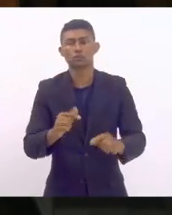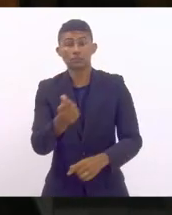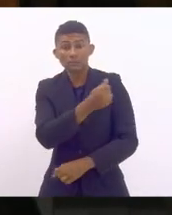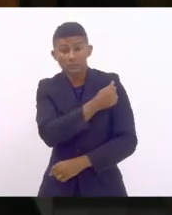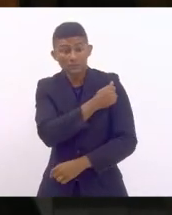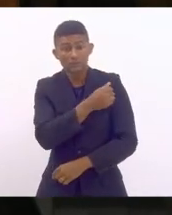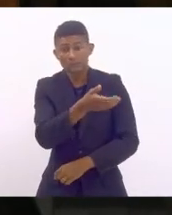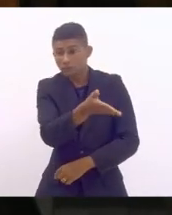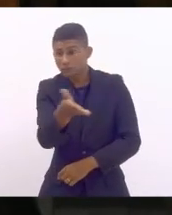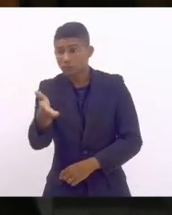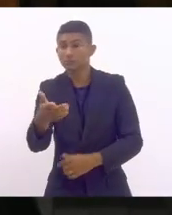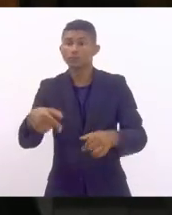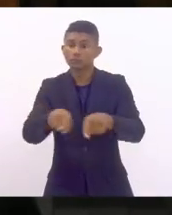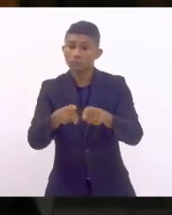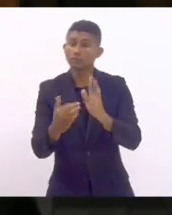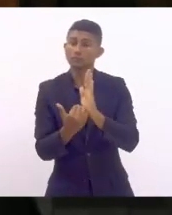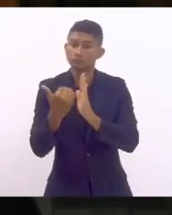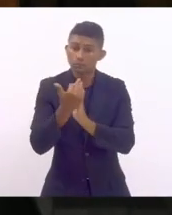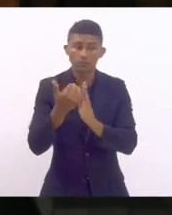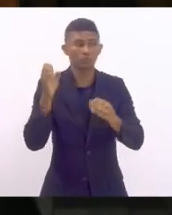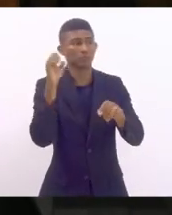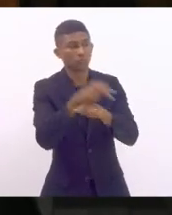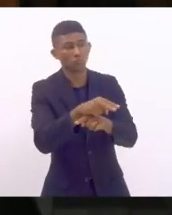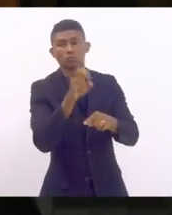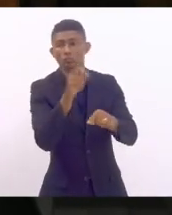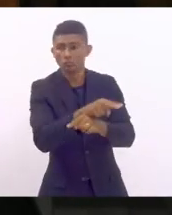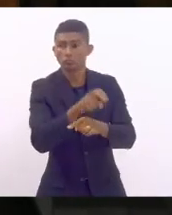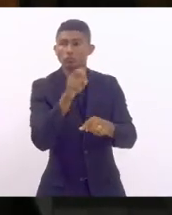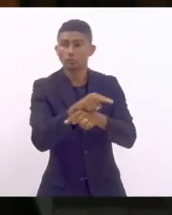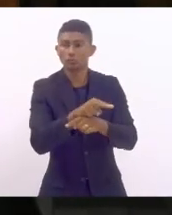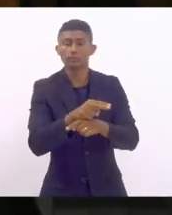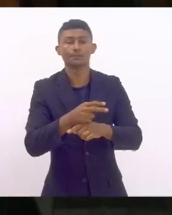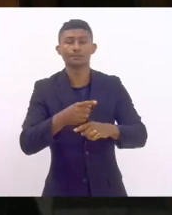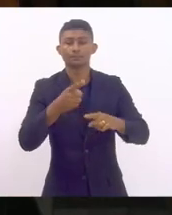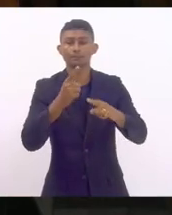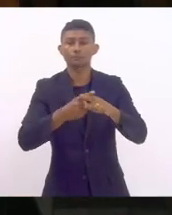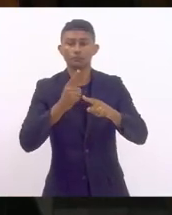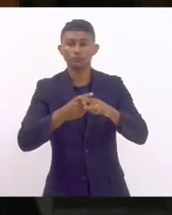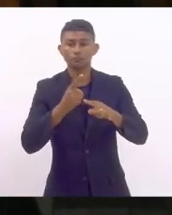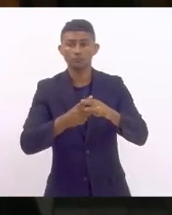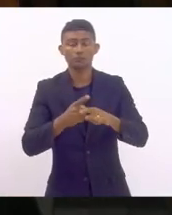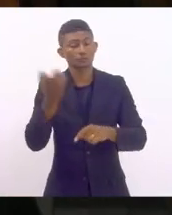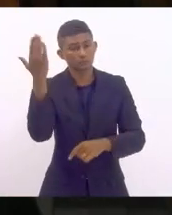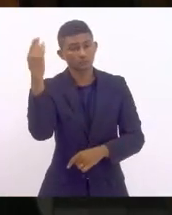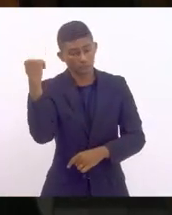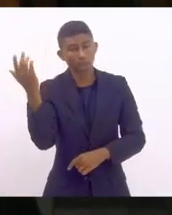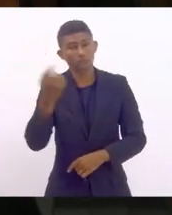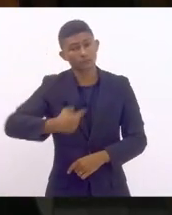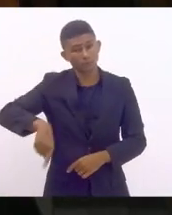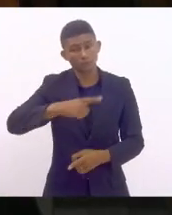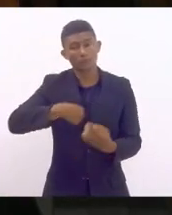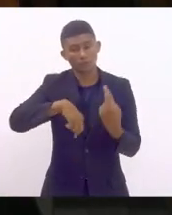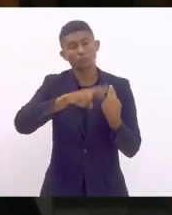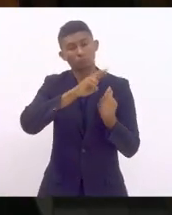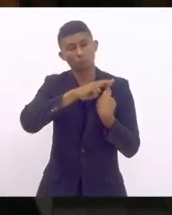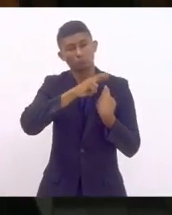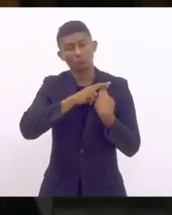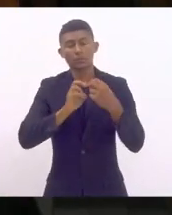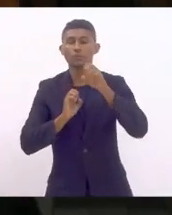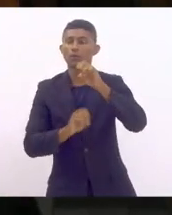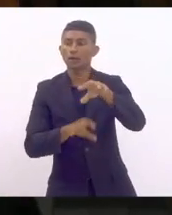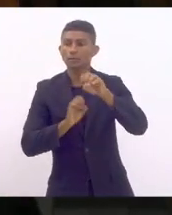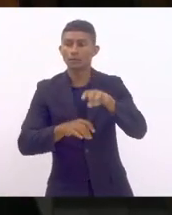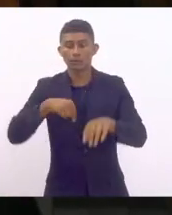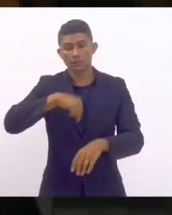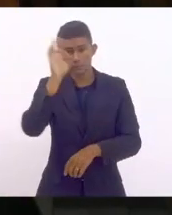estudantes vão vão aumentando como consequência de um tempo em que nós temos o compromisso com a educação transformadora